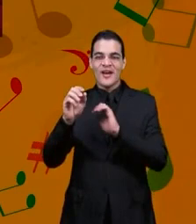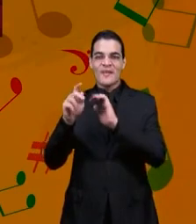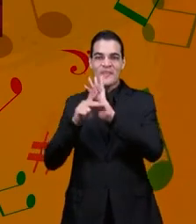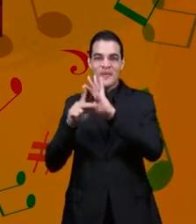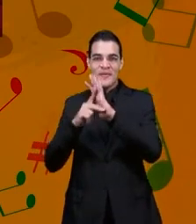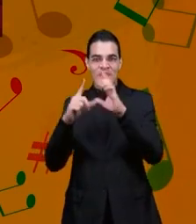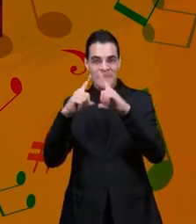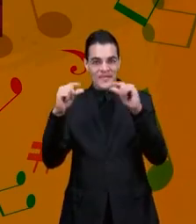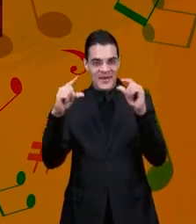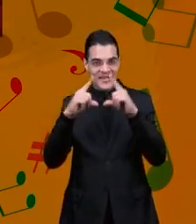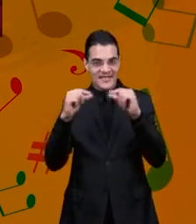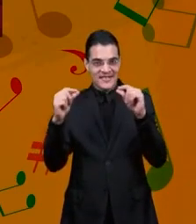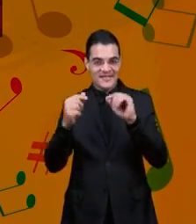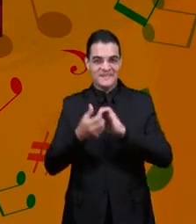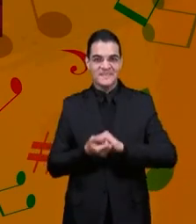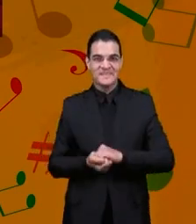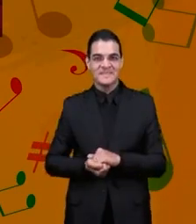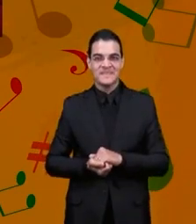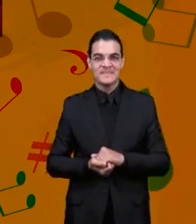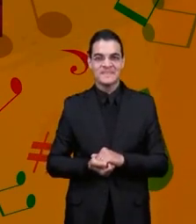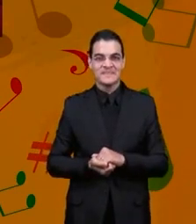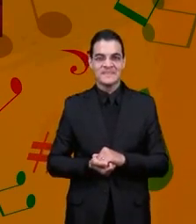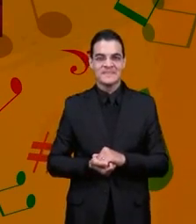Distrito Federal.